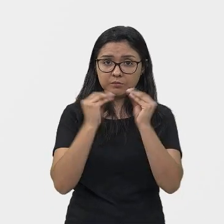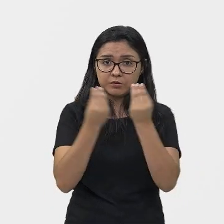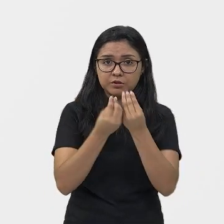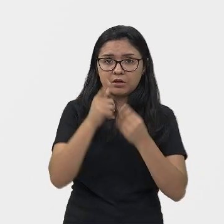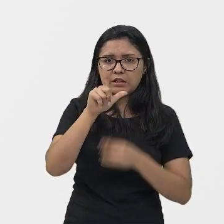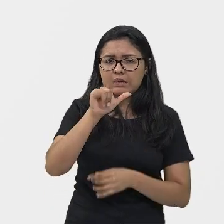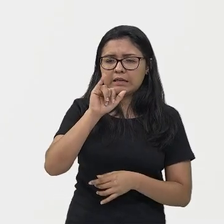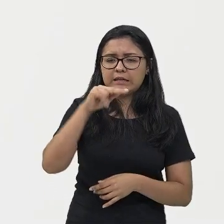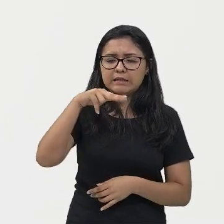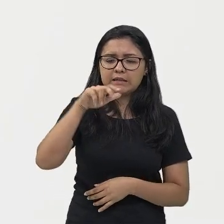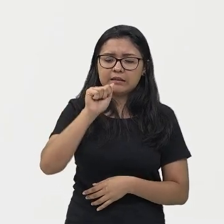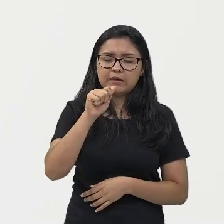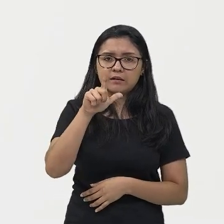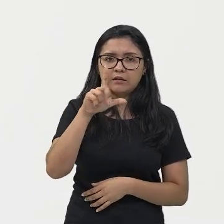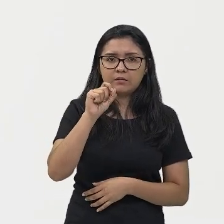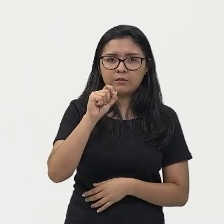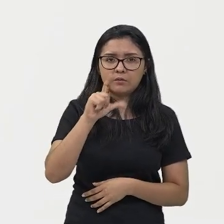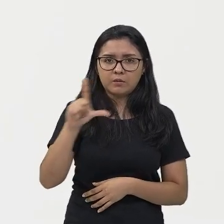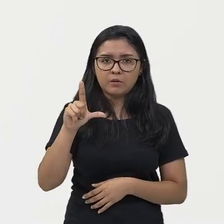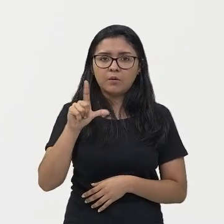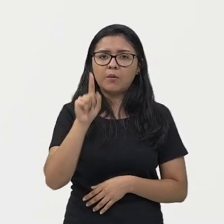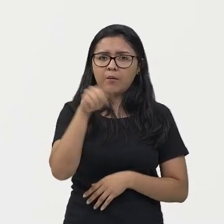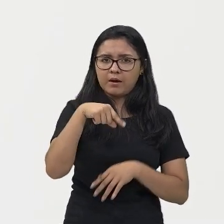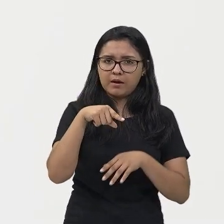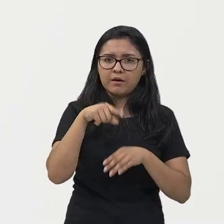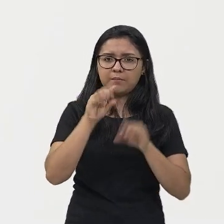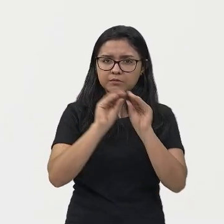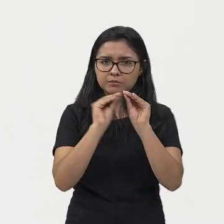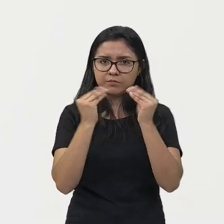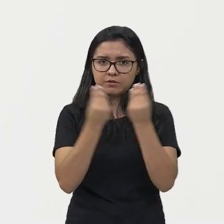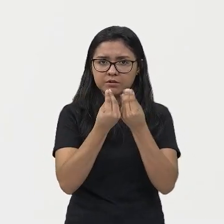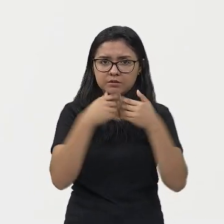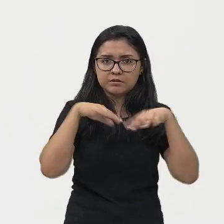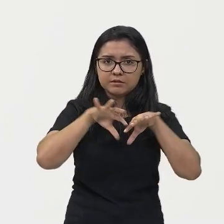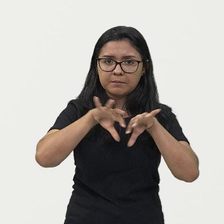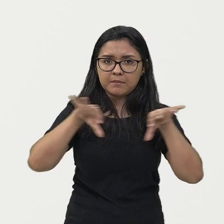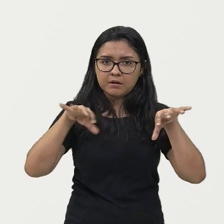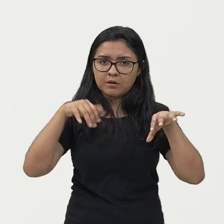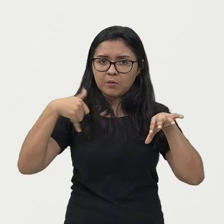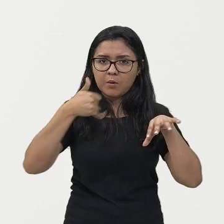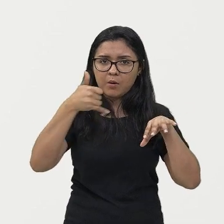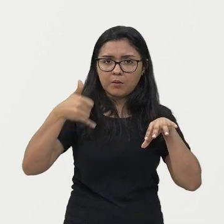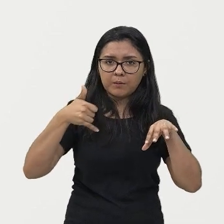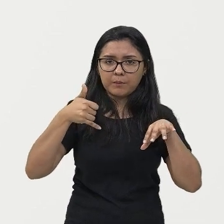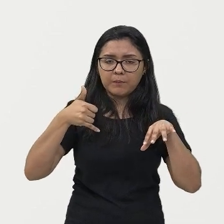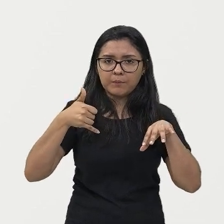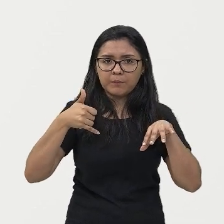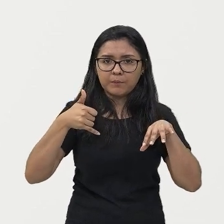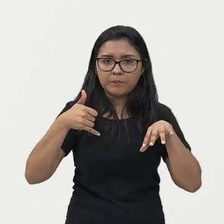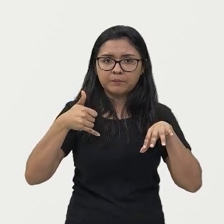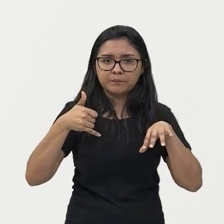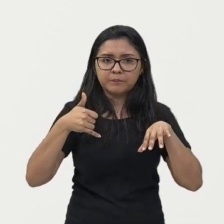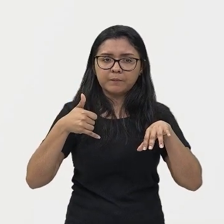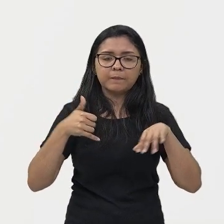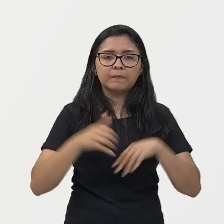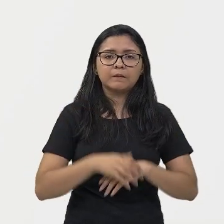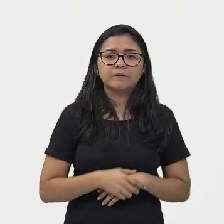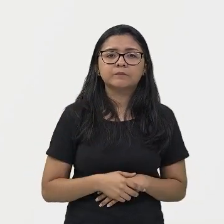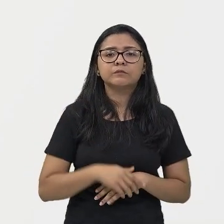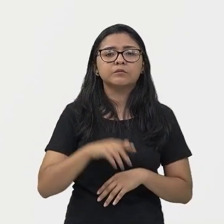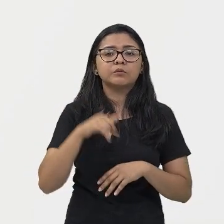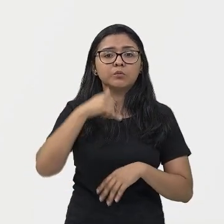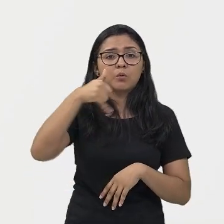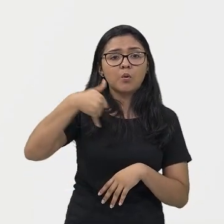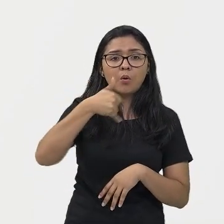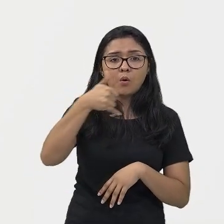uma substância isolada do óleo de alfazema,